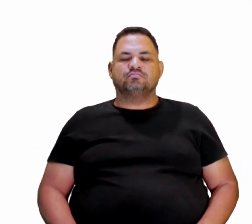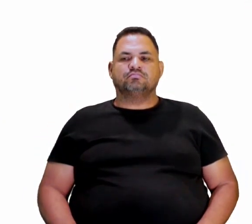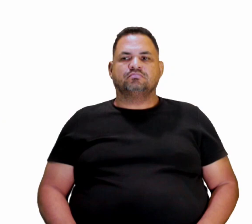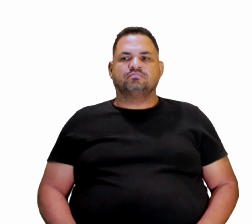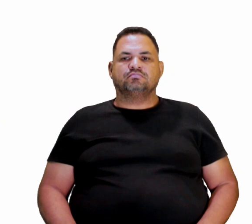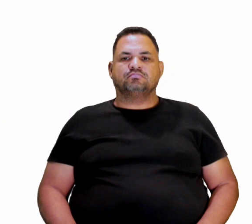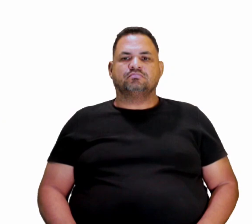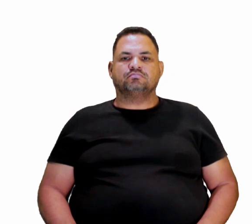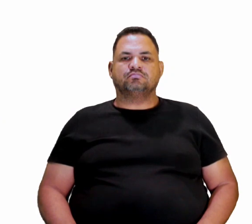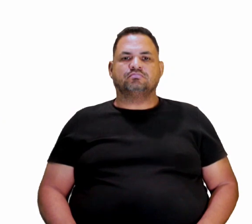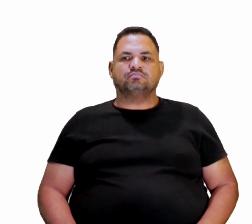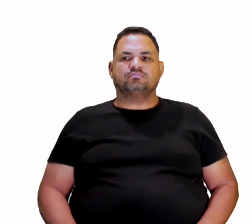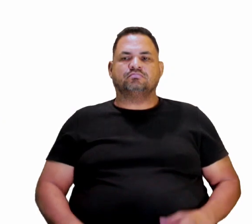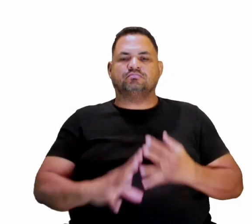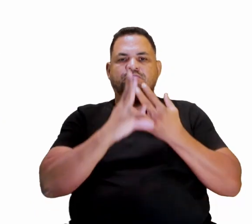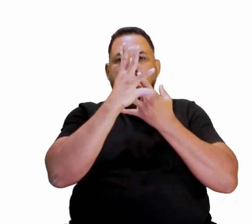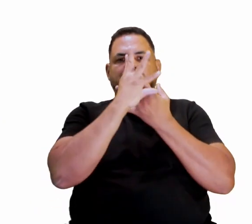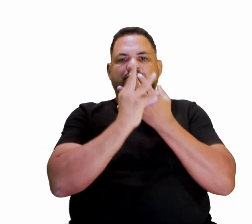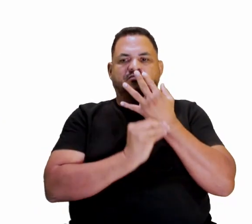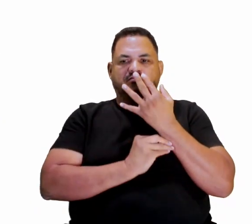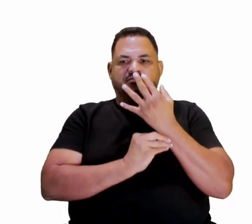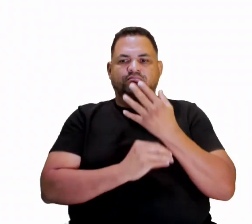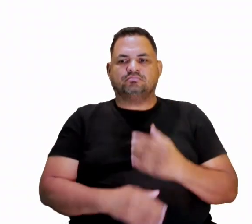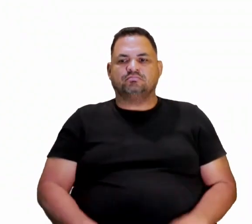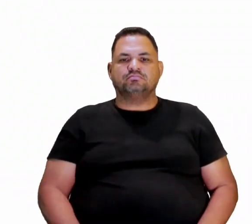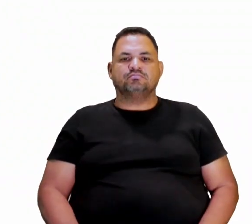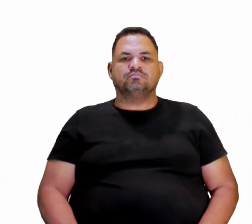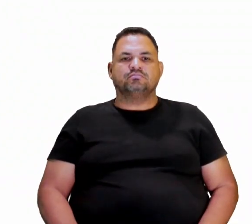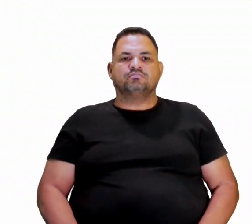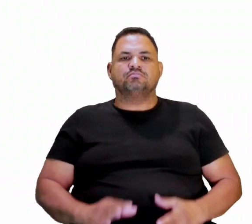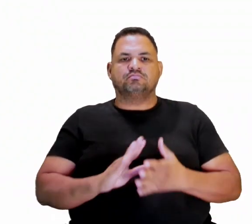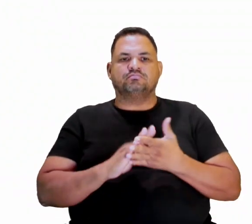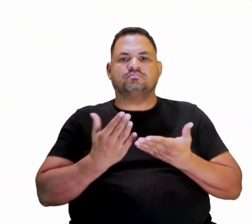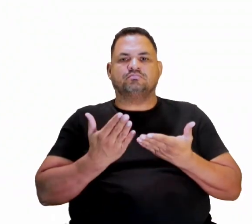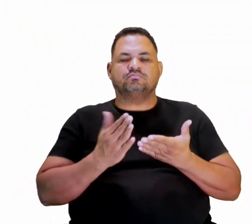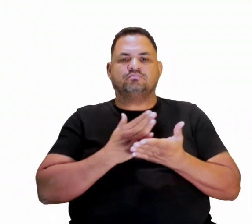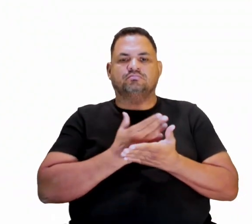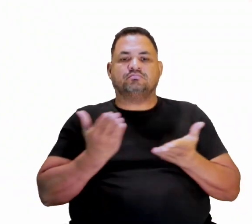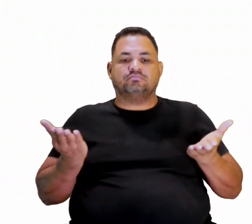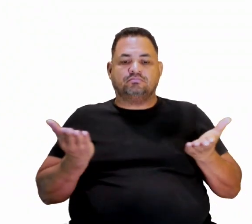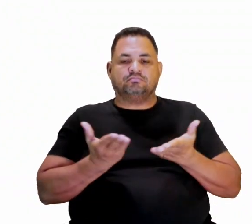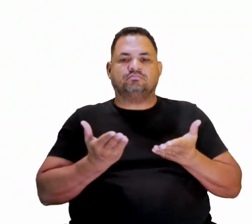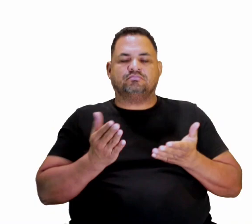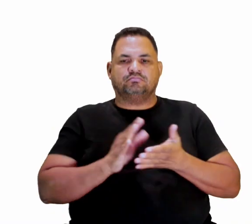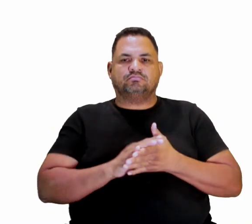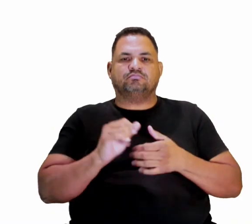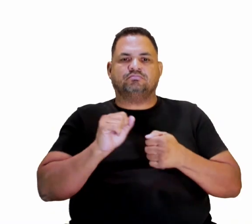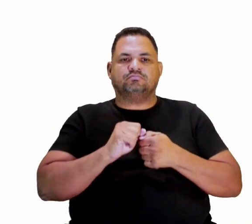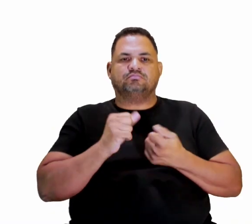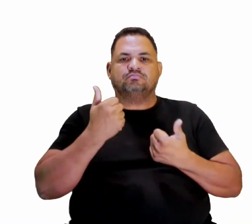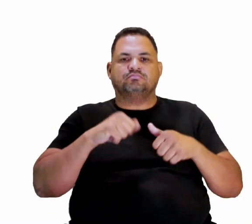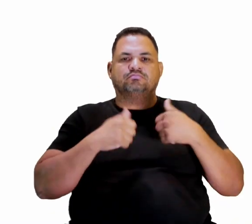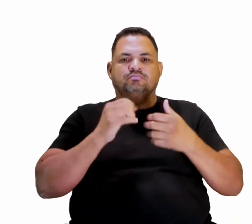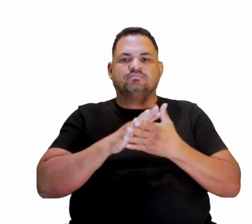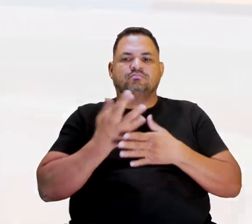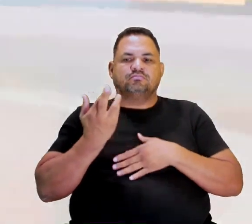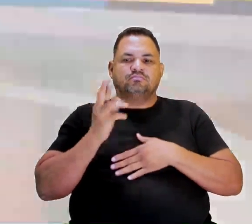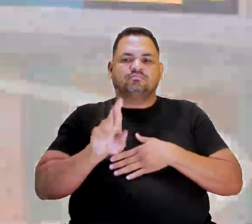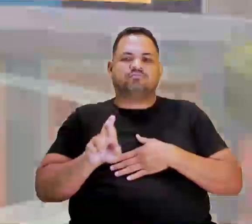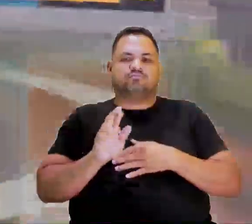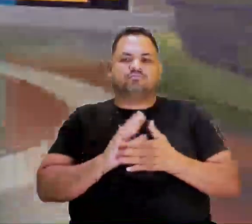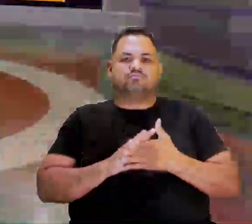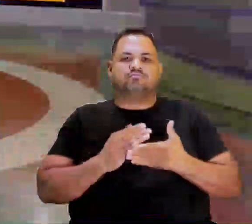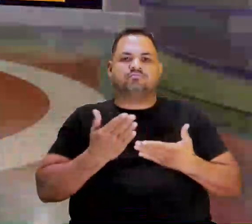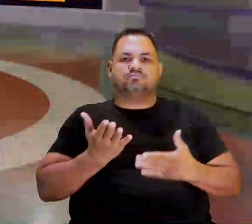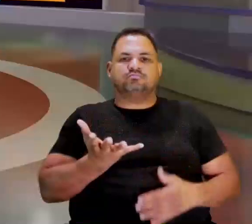devo fazer. Essas são as nossas referências e chegou o seu momento da avaliação de recuperação.